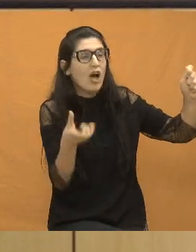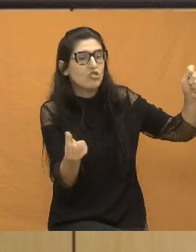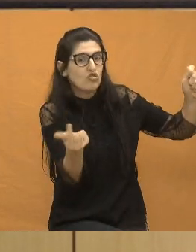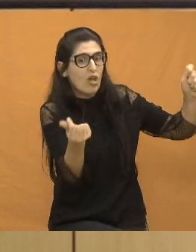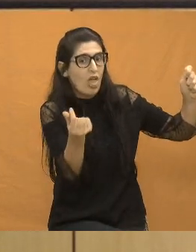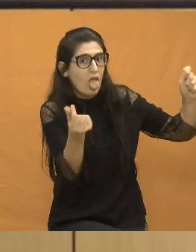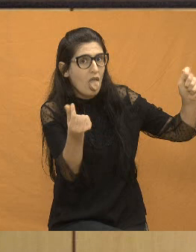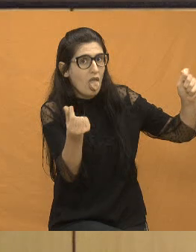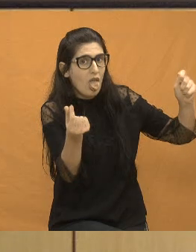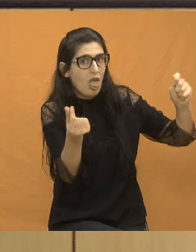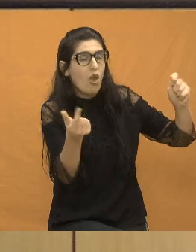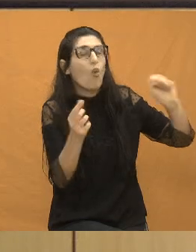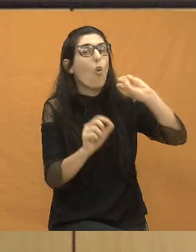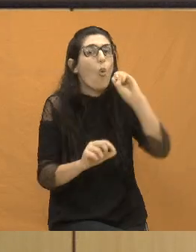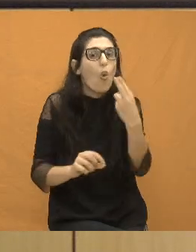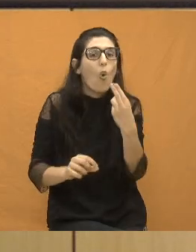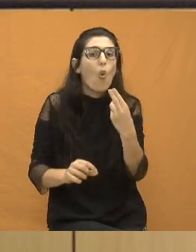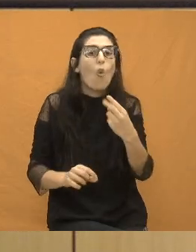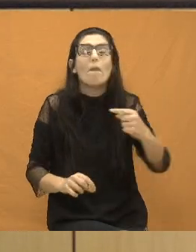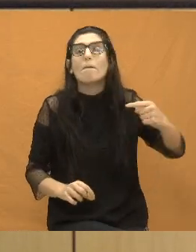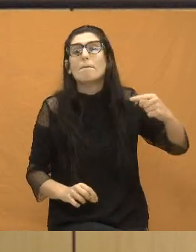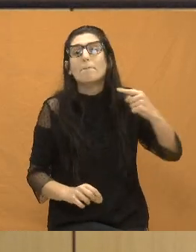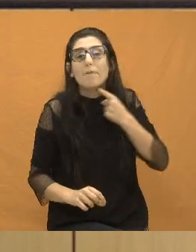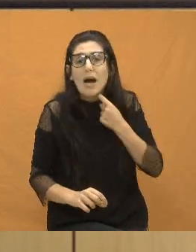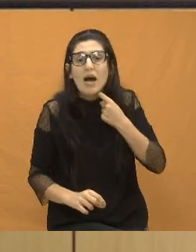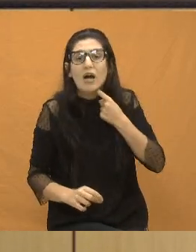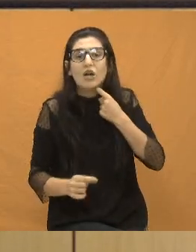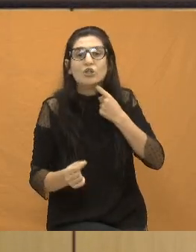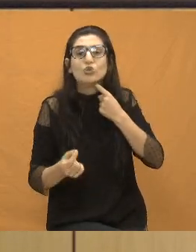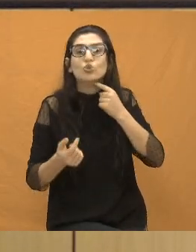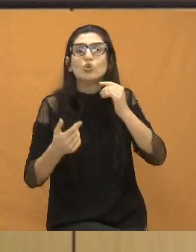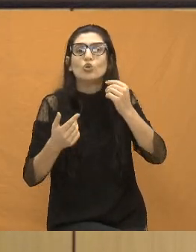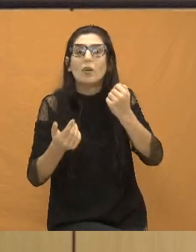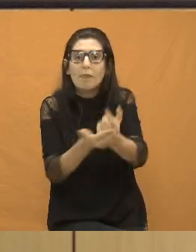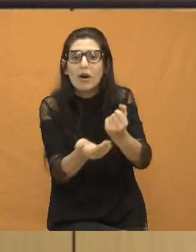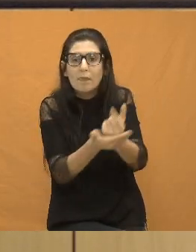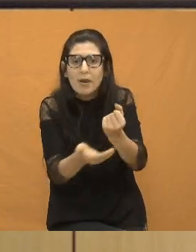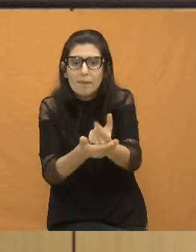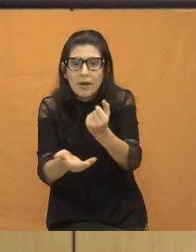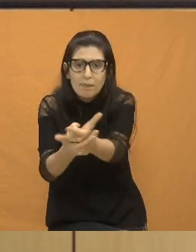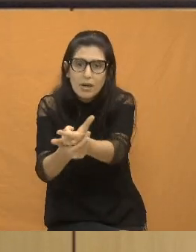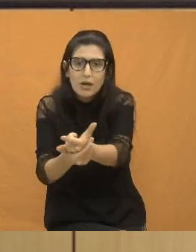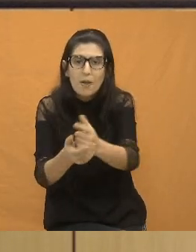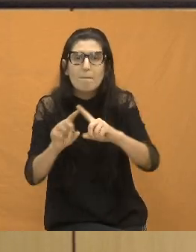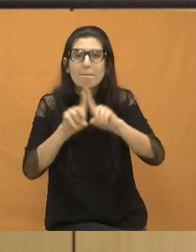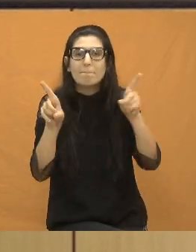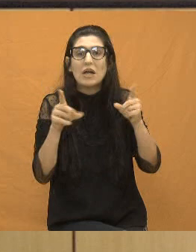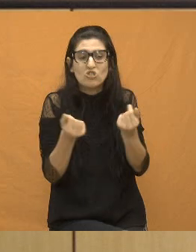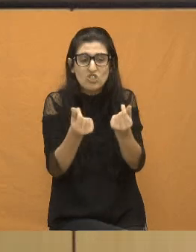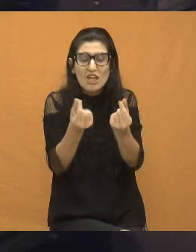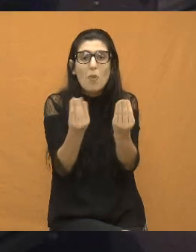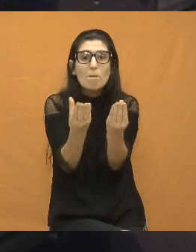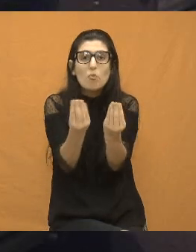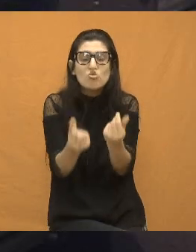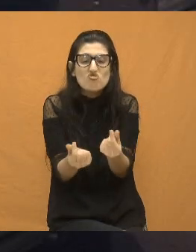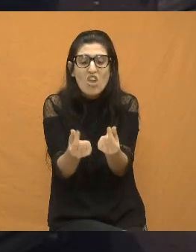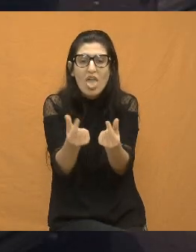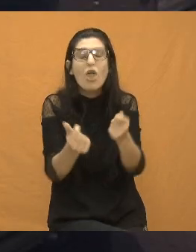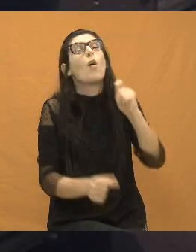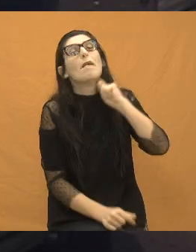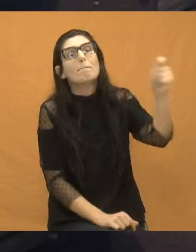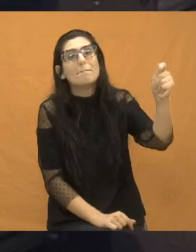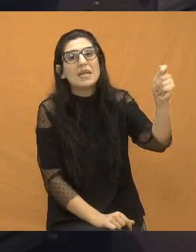por exemplo, de outros meses entrar alguma... Acontece. À medida que vai se pagando. Mas o grosso é em abril, então. É isso?